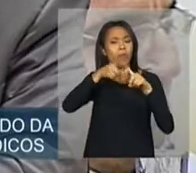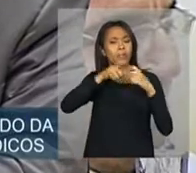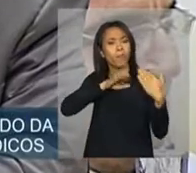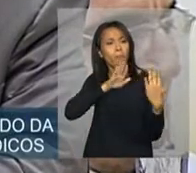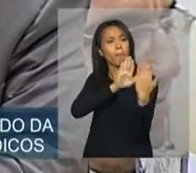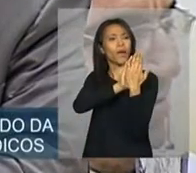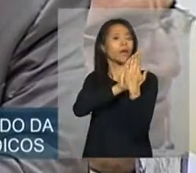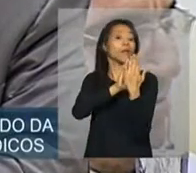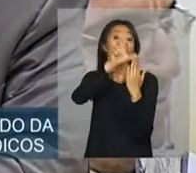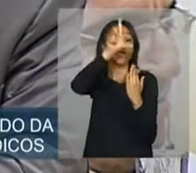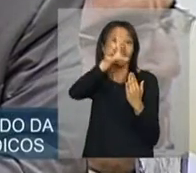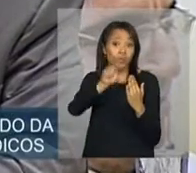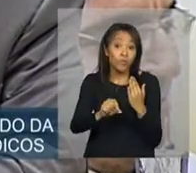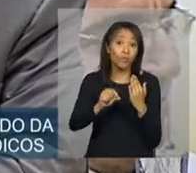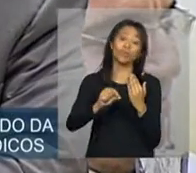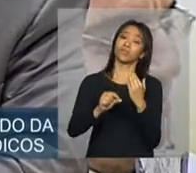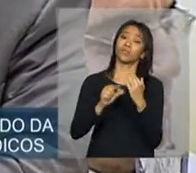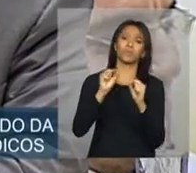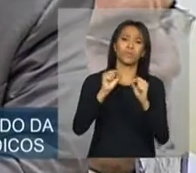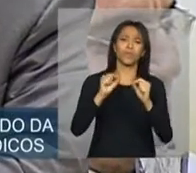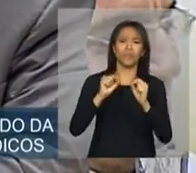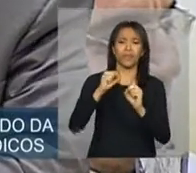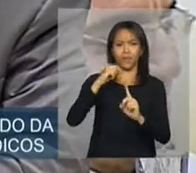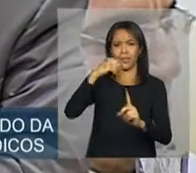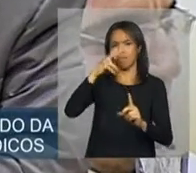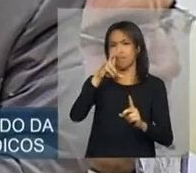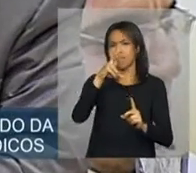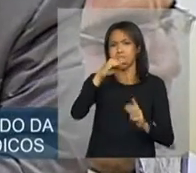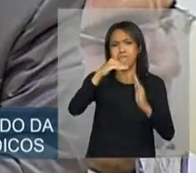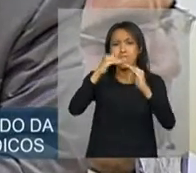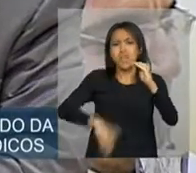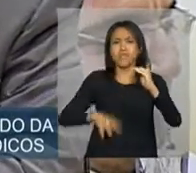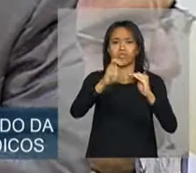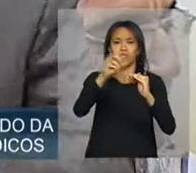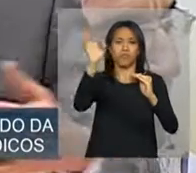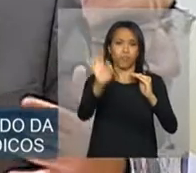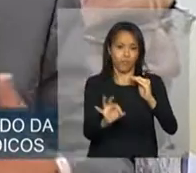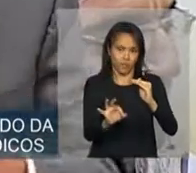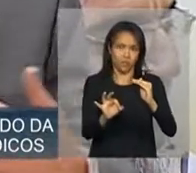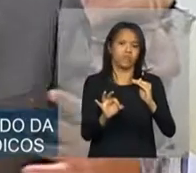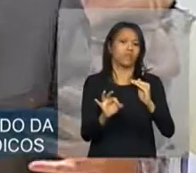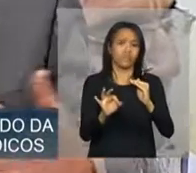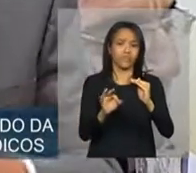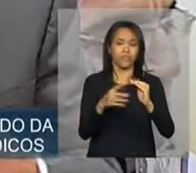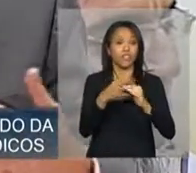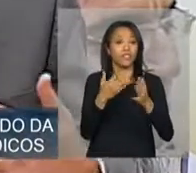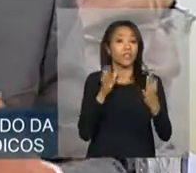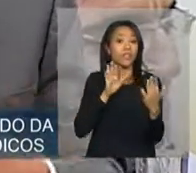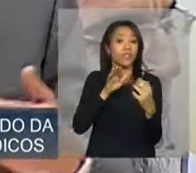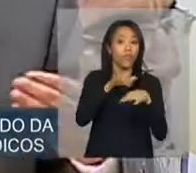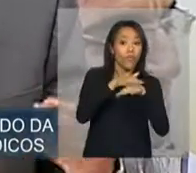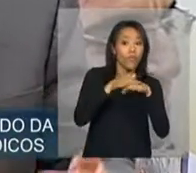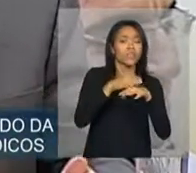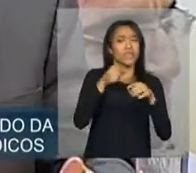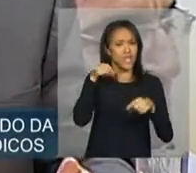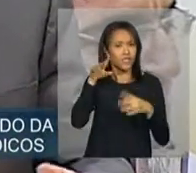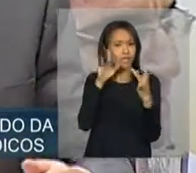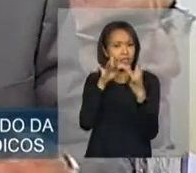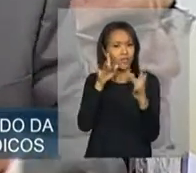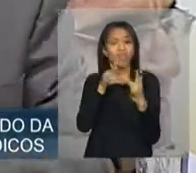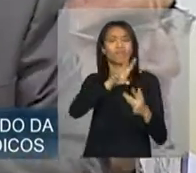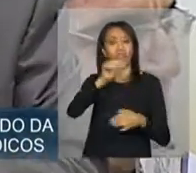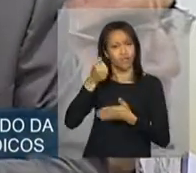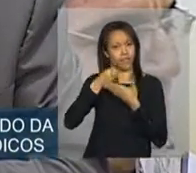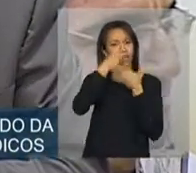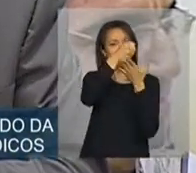reduz em mais da metade a necessidade de marcar consulta com especialista esse contato ajuda muito onde vai ter esse